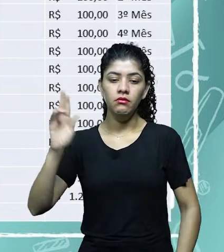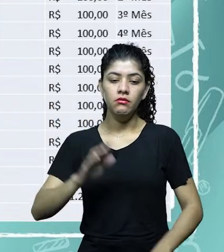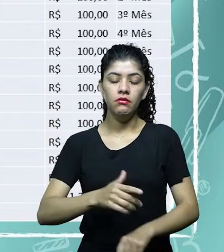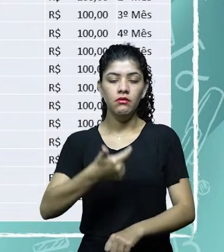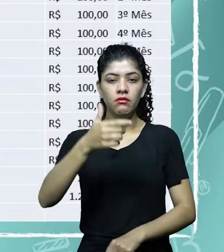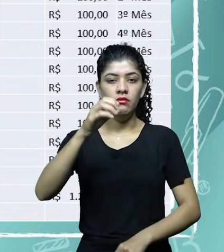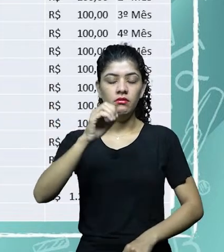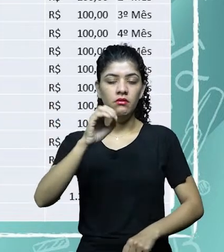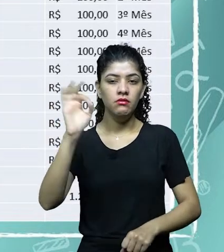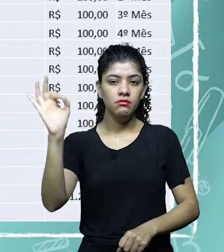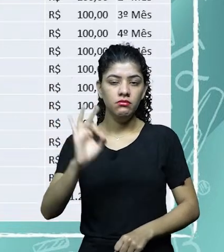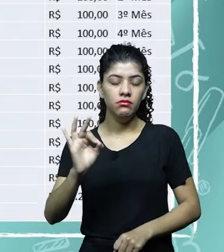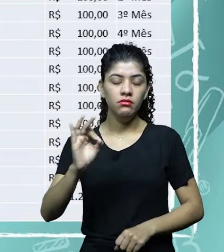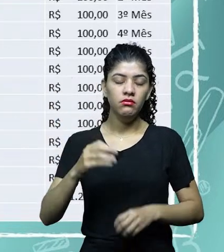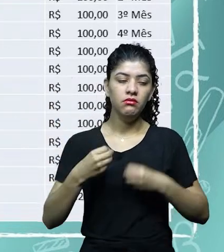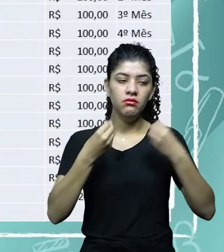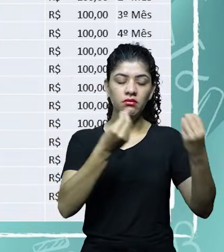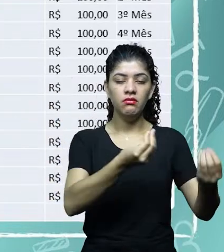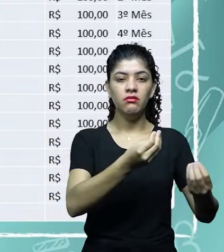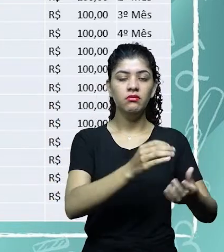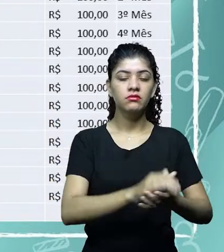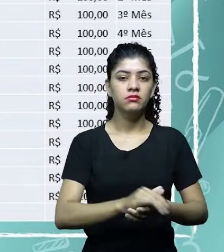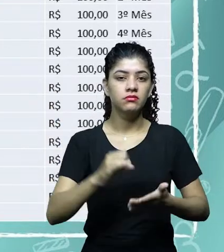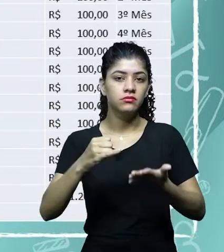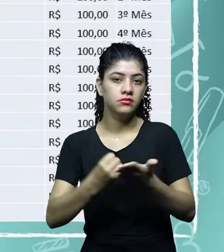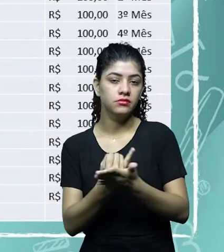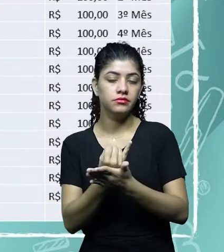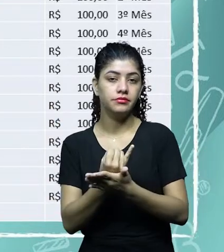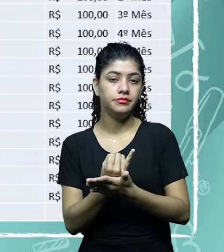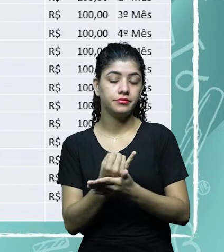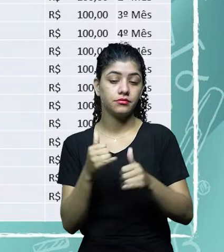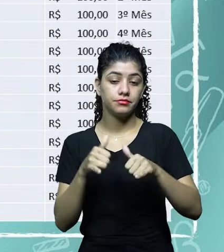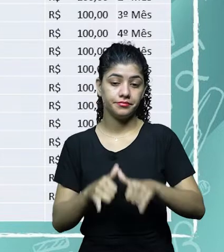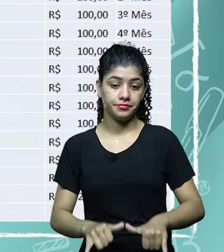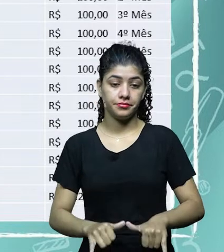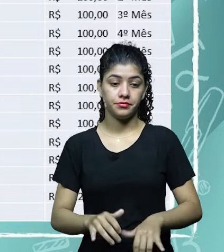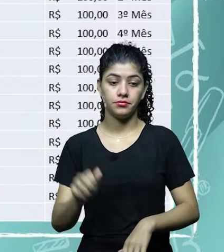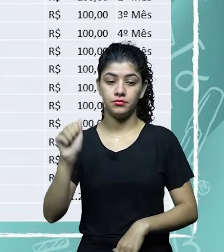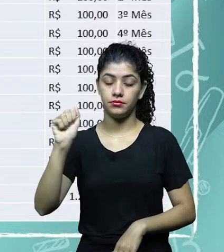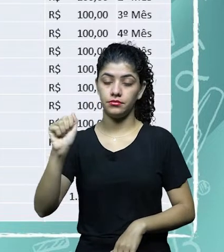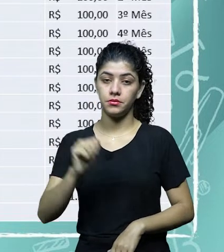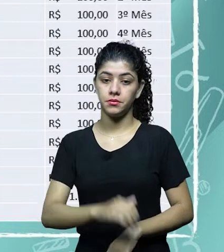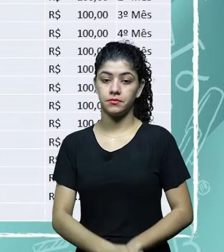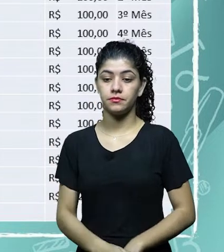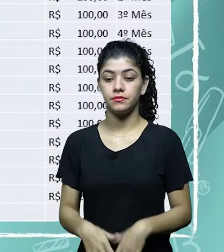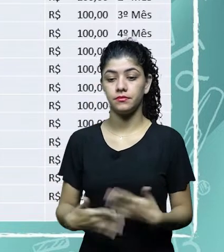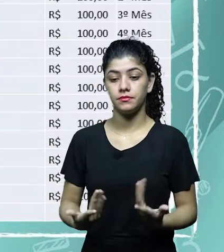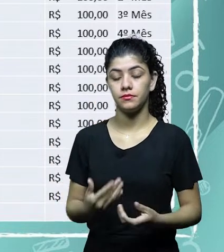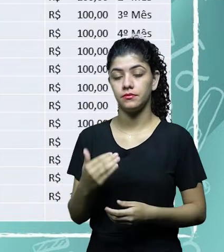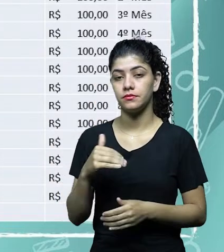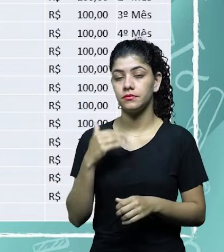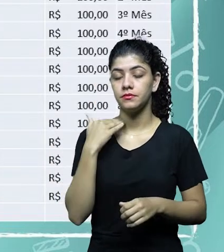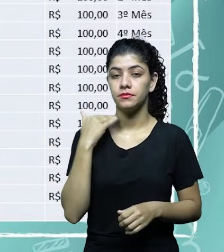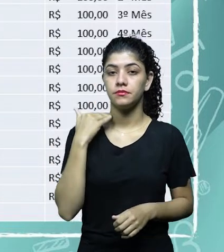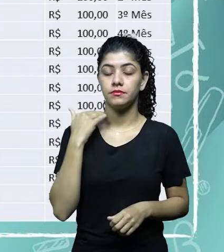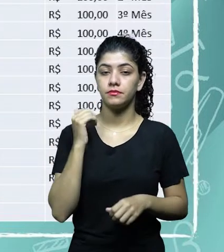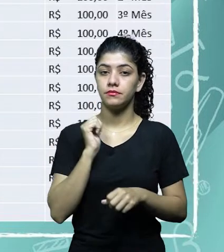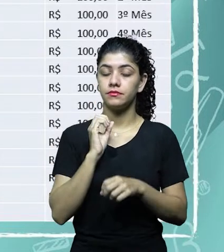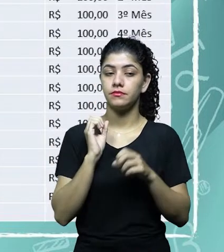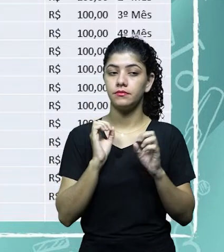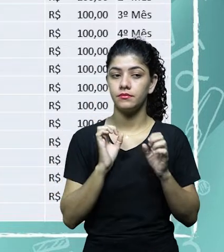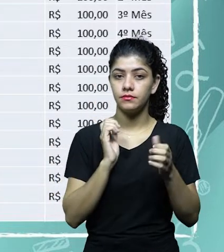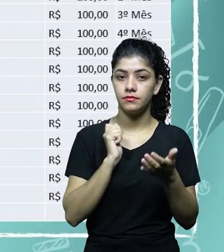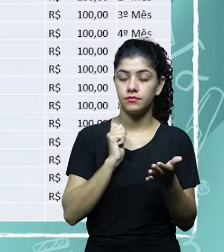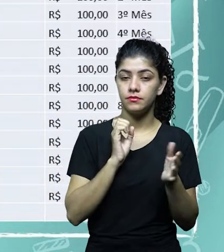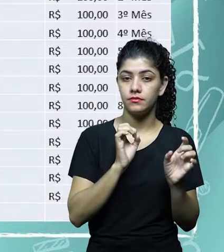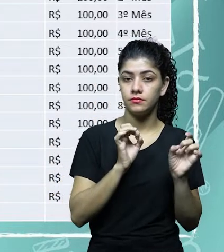de 10% sobre o montante financiado referente a juros fixos para o cliente A. Então o banco vendeu um